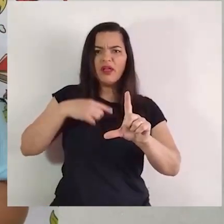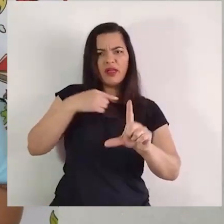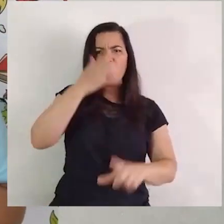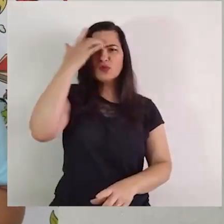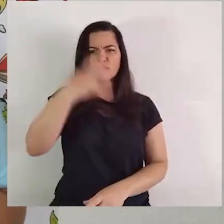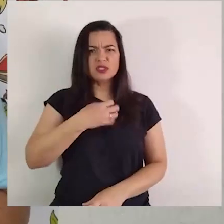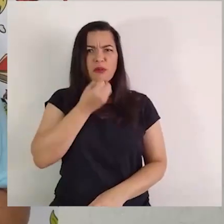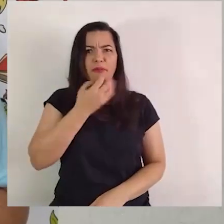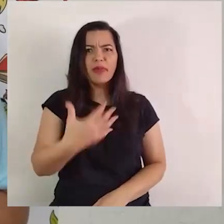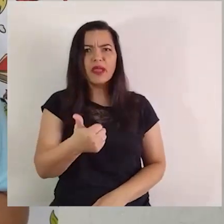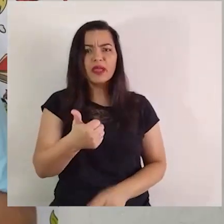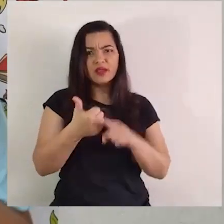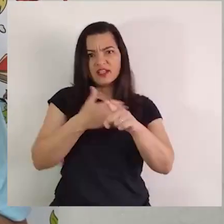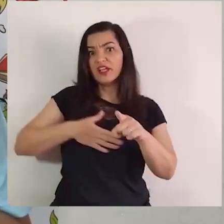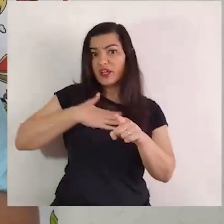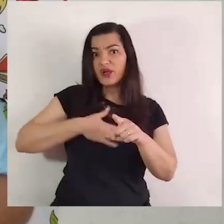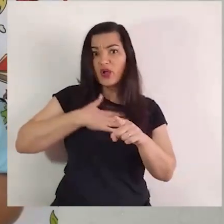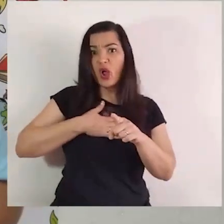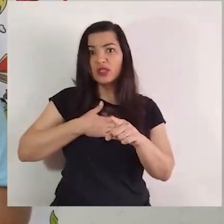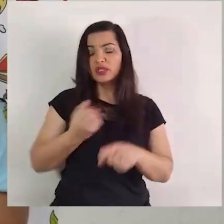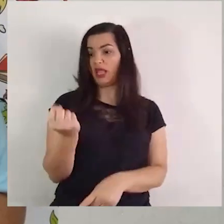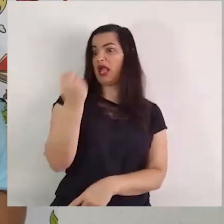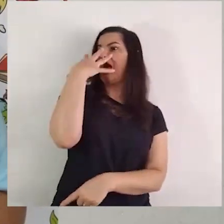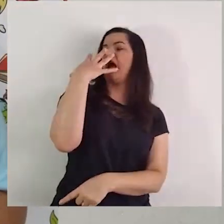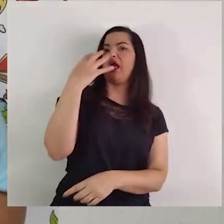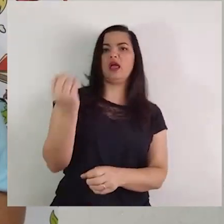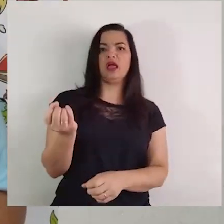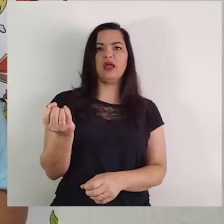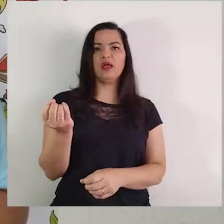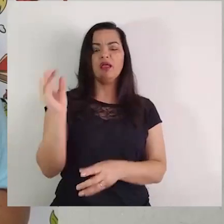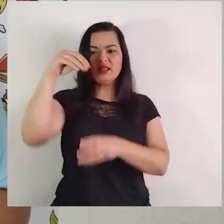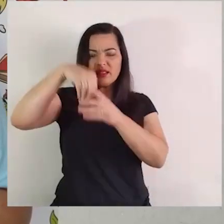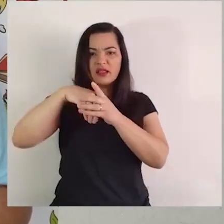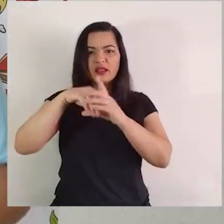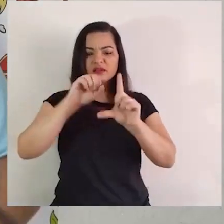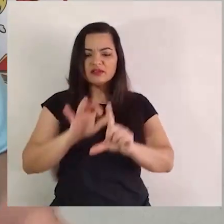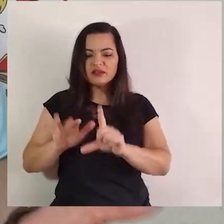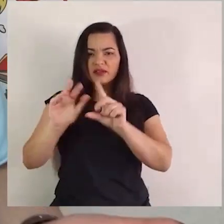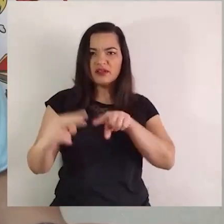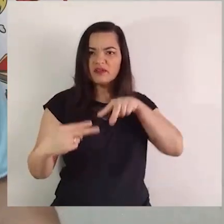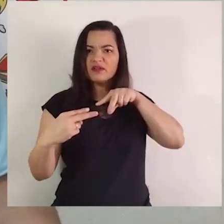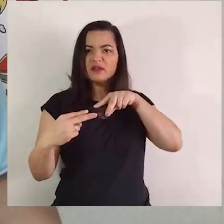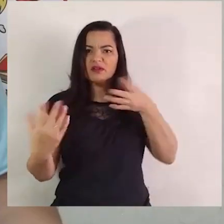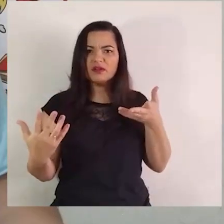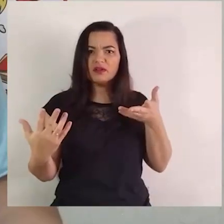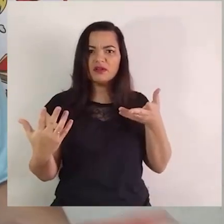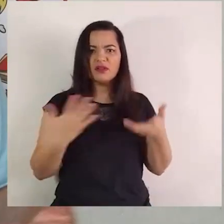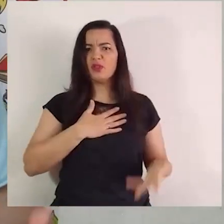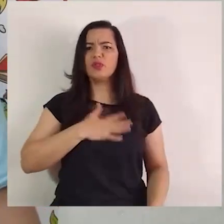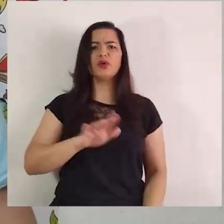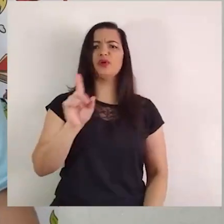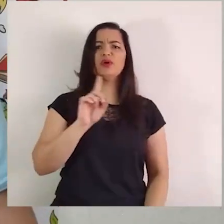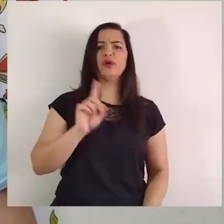gostaria de ser ofendido, mesmo sendo no ambiente virtual? Ninguém gosta de ser